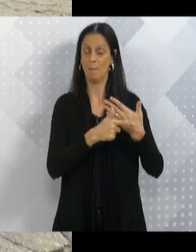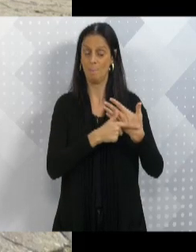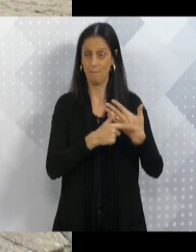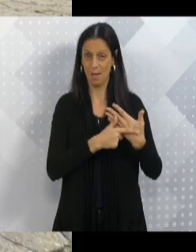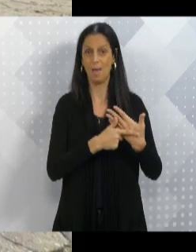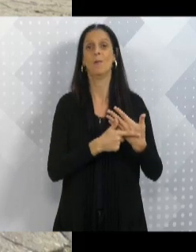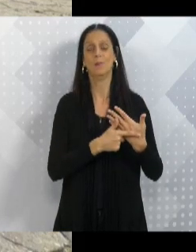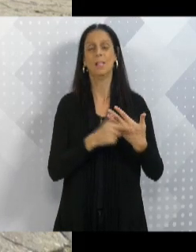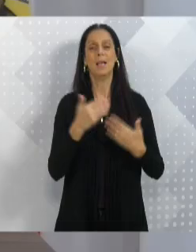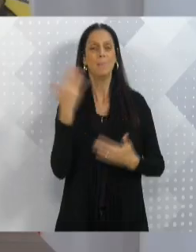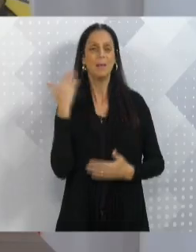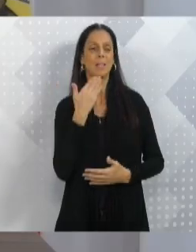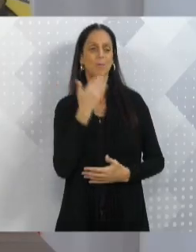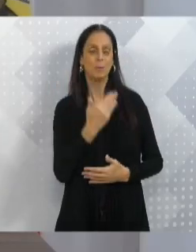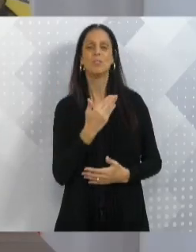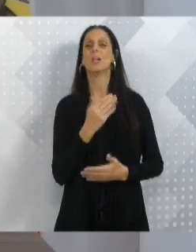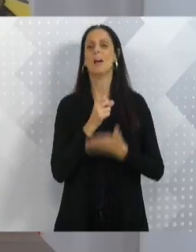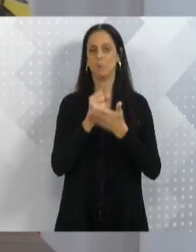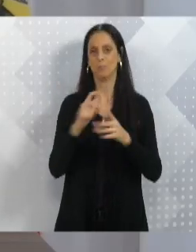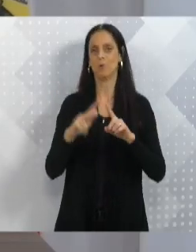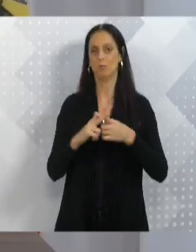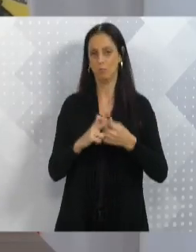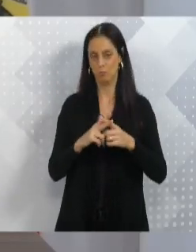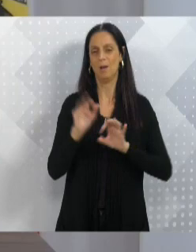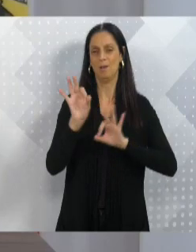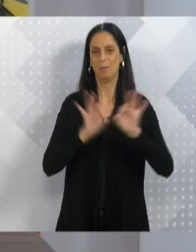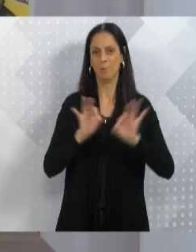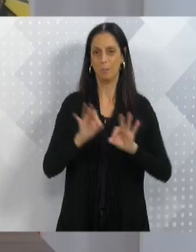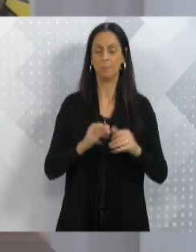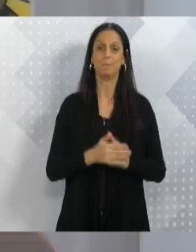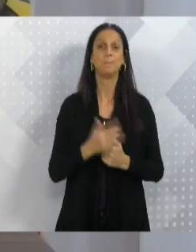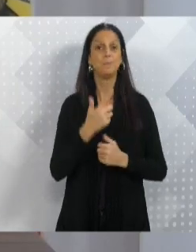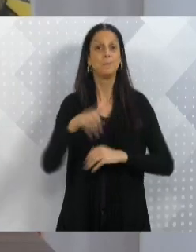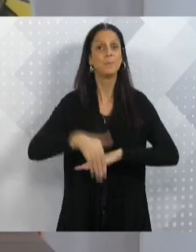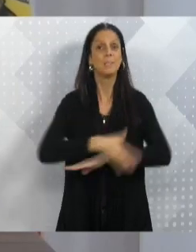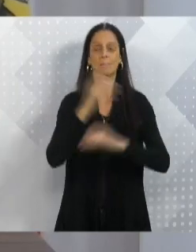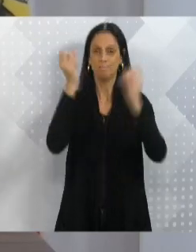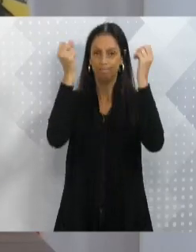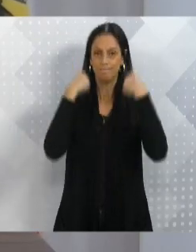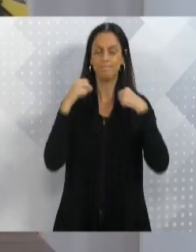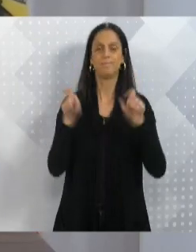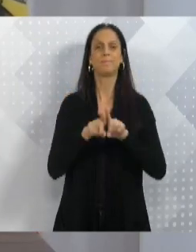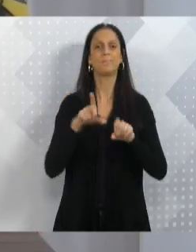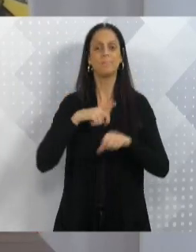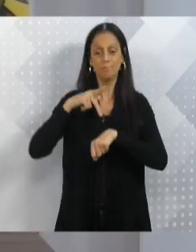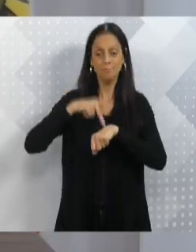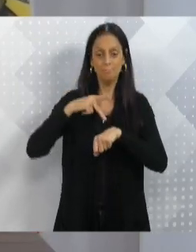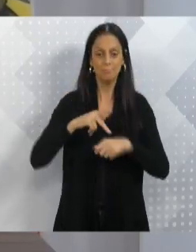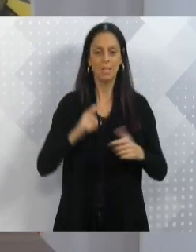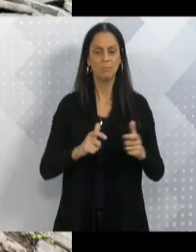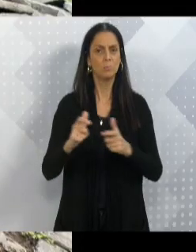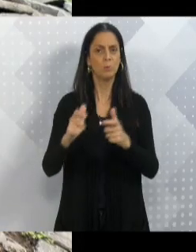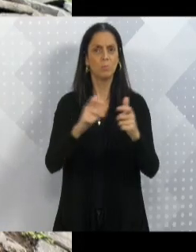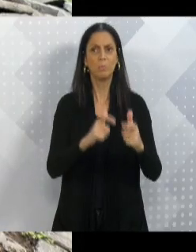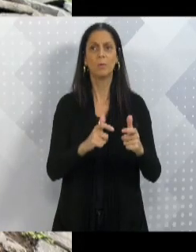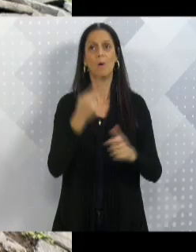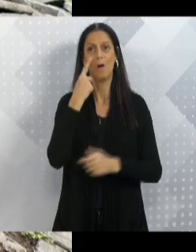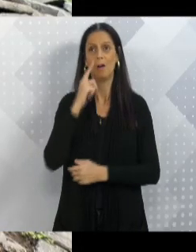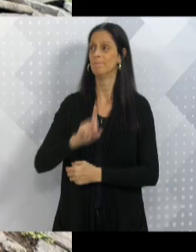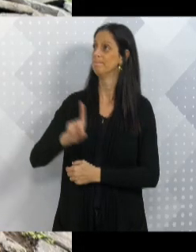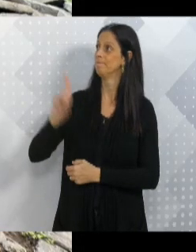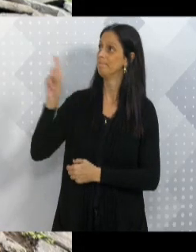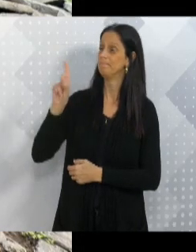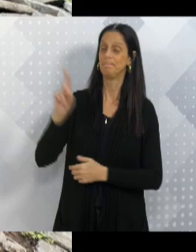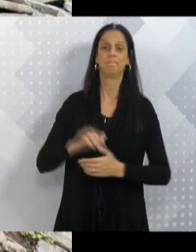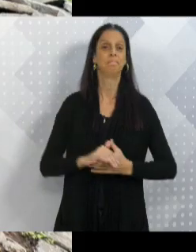rua Chapecó, também já mencionei isso aí, a rua Chapecó, diga-se passagem, era só uma lajota levantada, vereador Bruno. E se vocês olharem